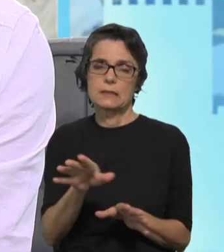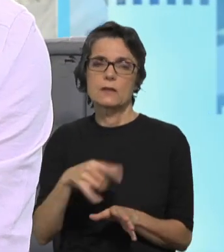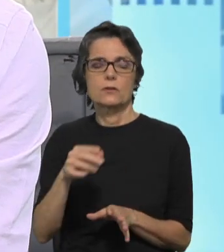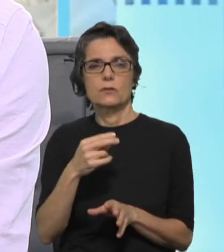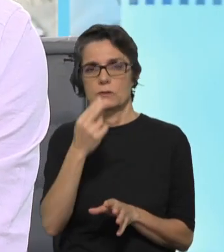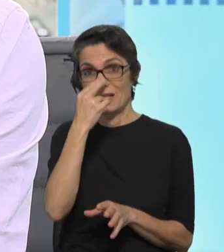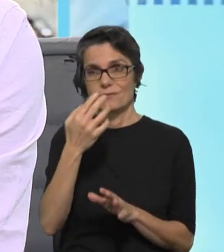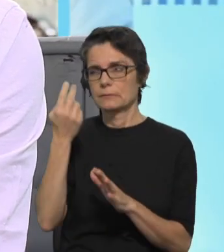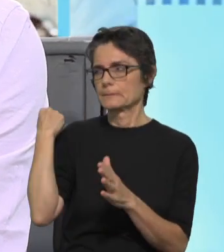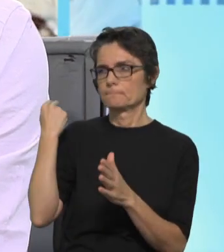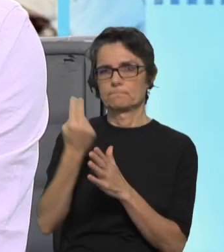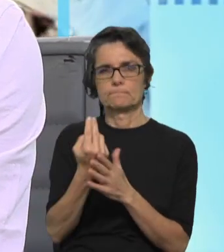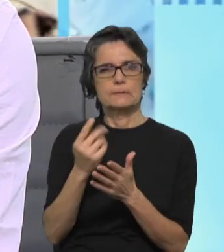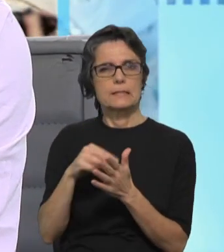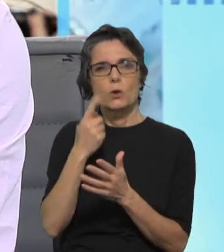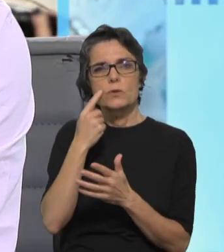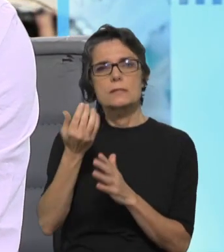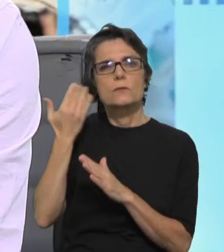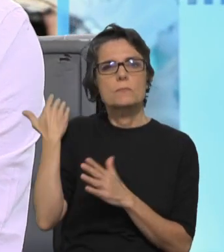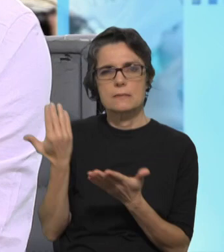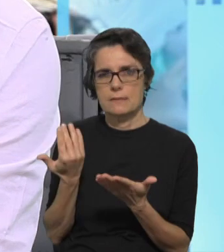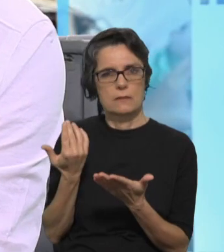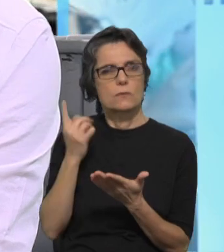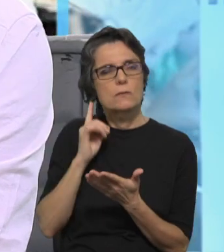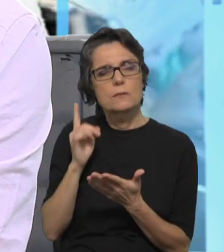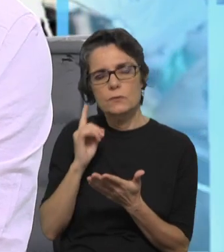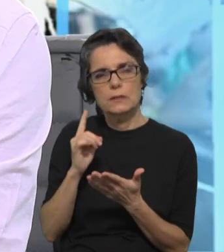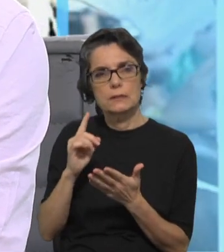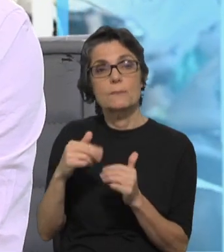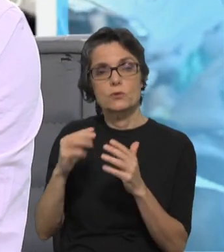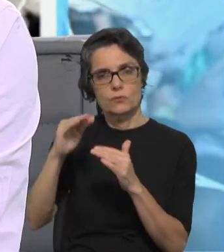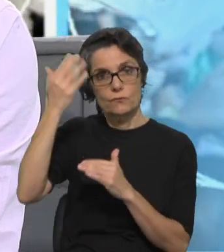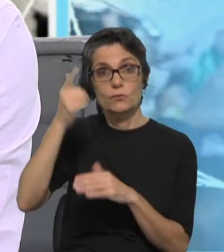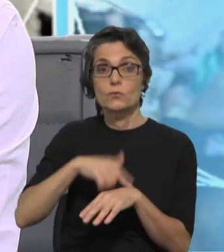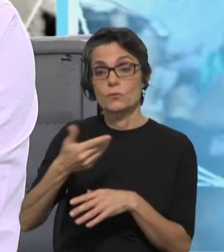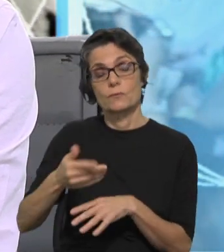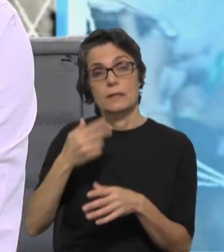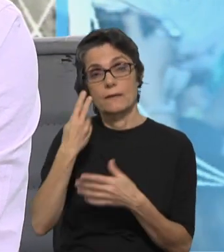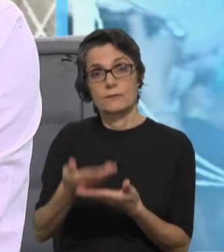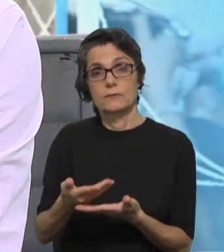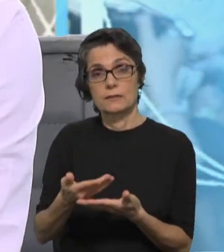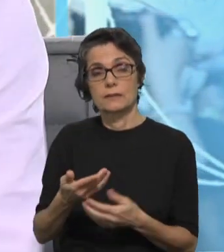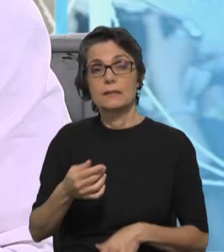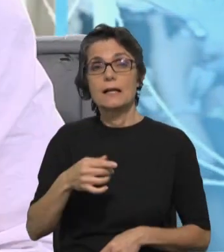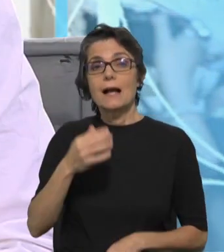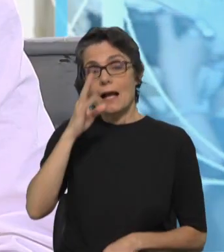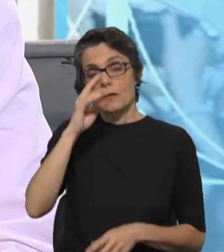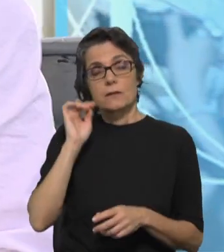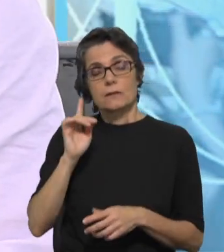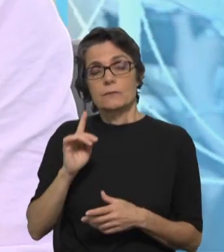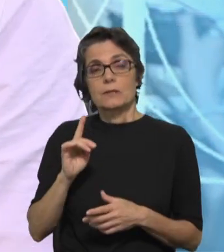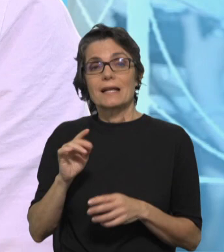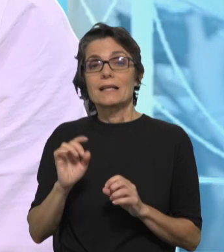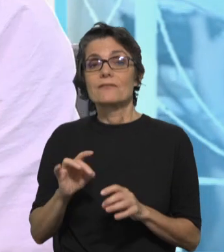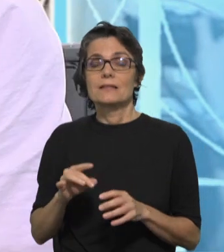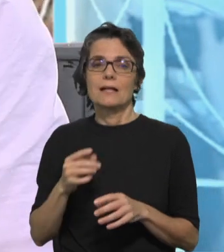história, portanto, conhecer o passado e a nossa história é fundamental para o futuro e para o presente. Acho que é informativo e permite-nos, se calhar, até nem cometer erros que, se calhar,